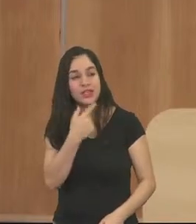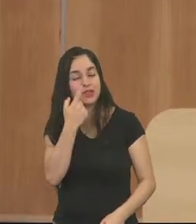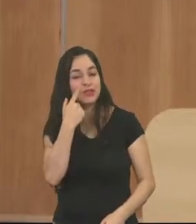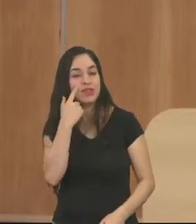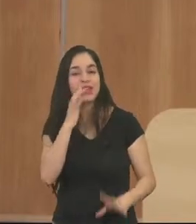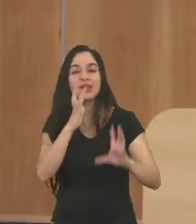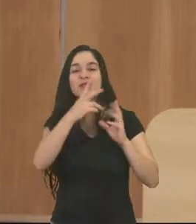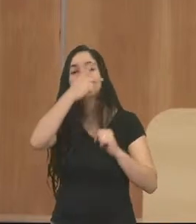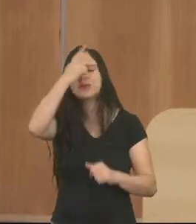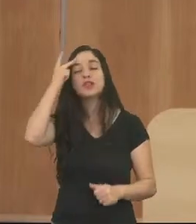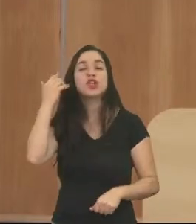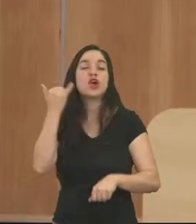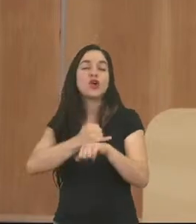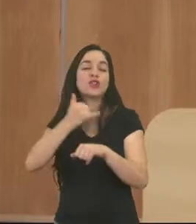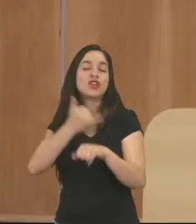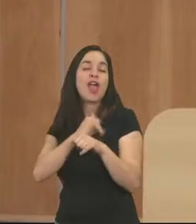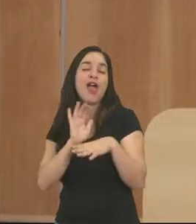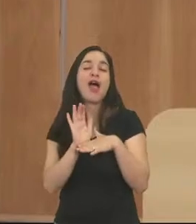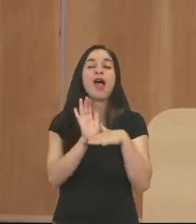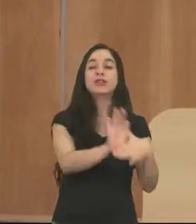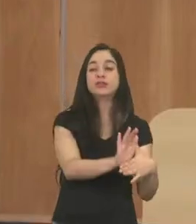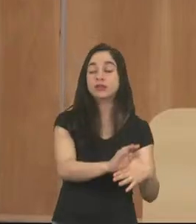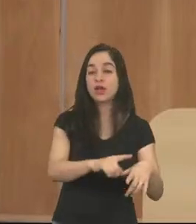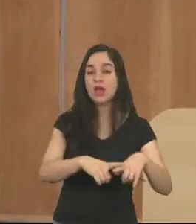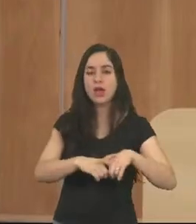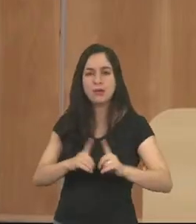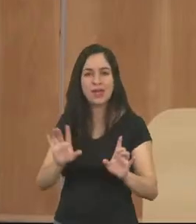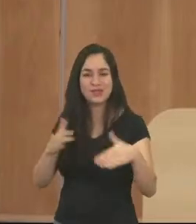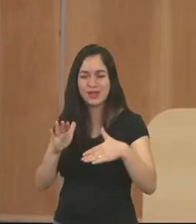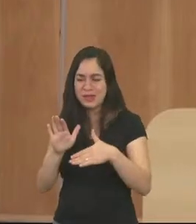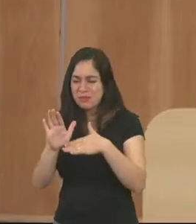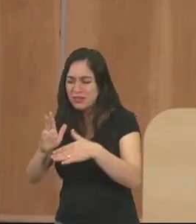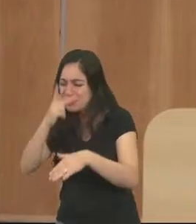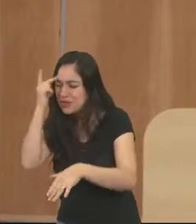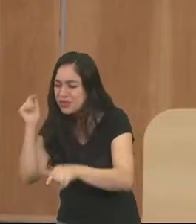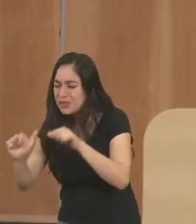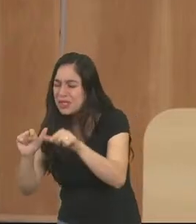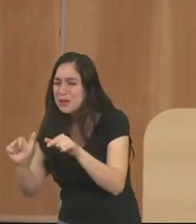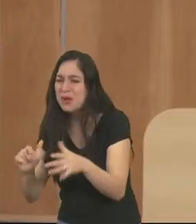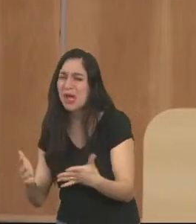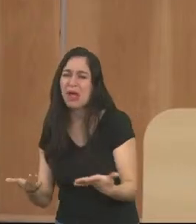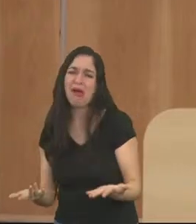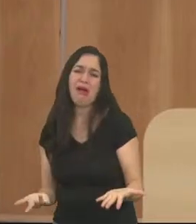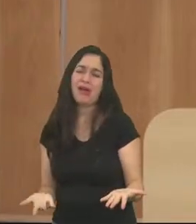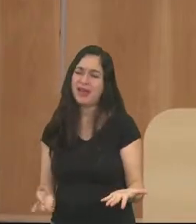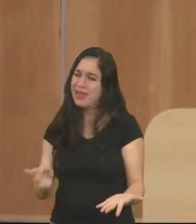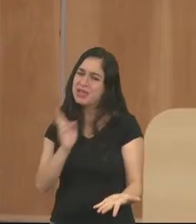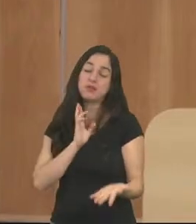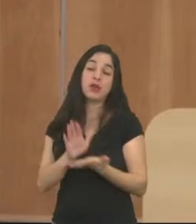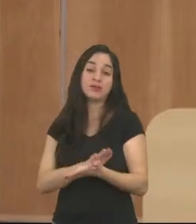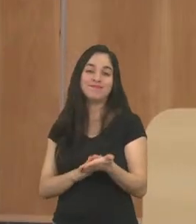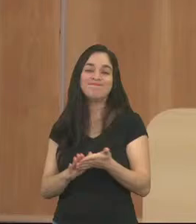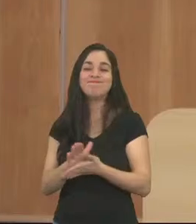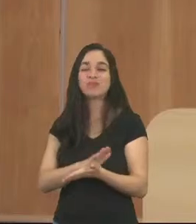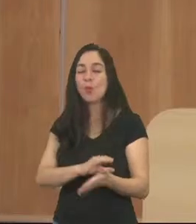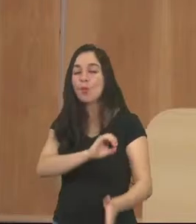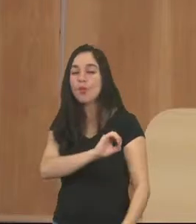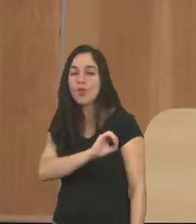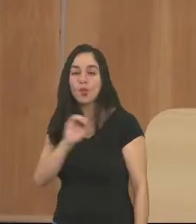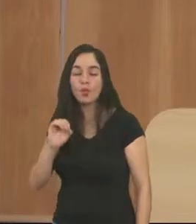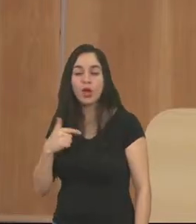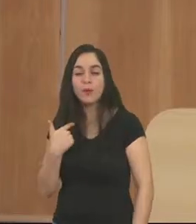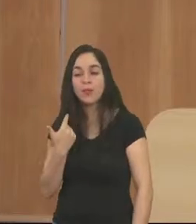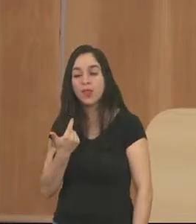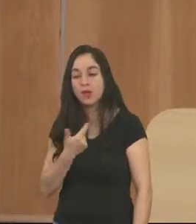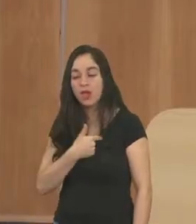entusiasmo de todo mundo. Quando é para dar uma canetada para favorecer o trabalhador, sequer resposta a gente tem. Então, eu faço aqui essa pergunta para vocês,